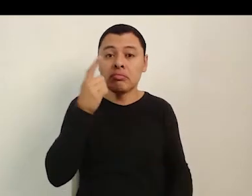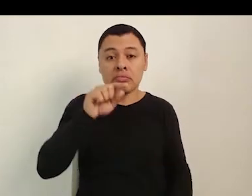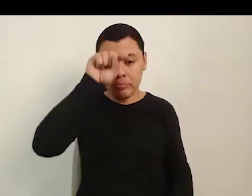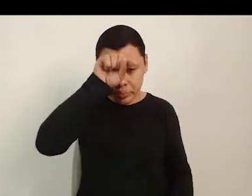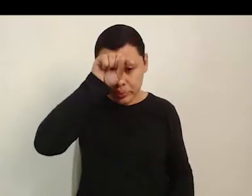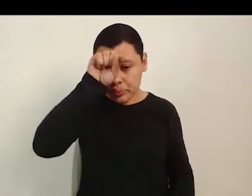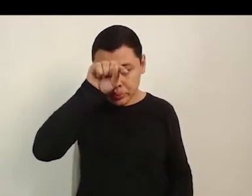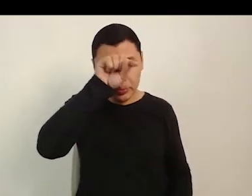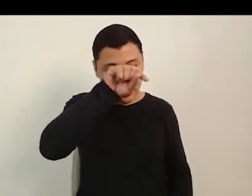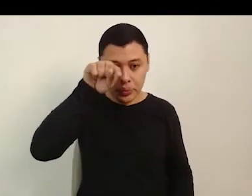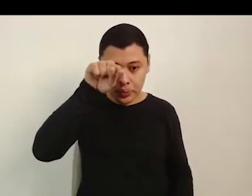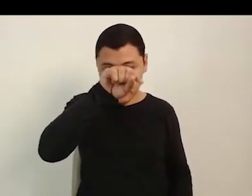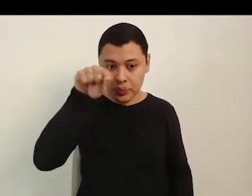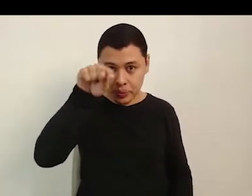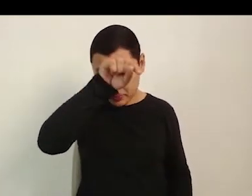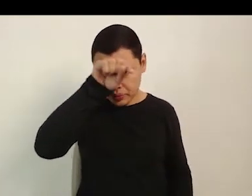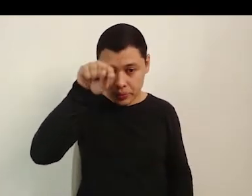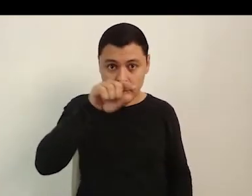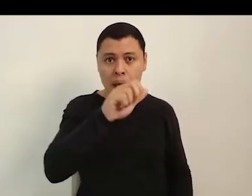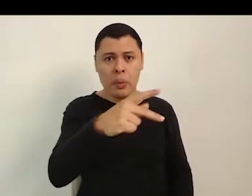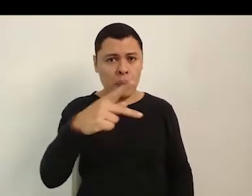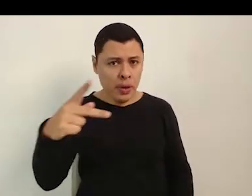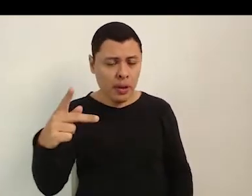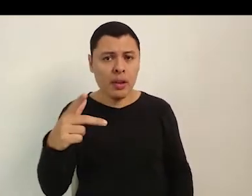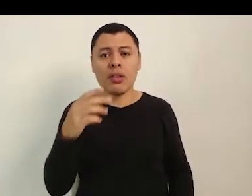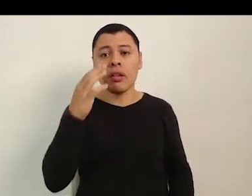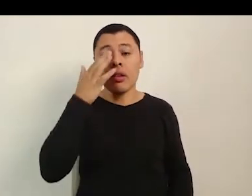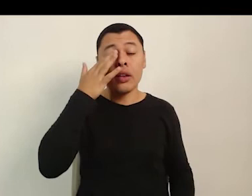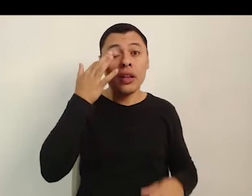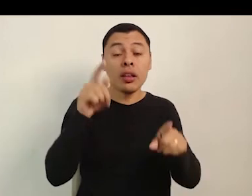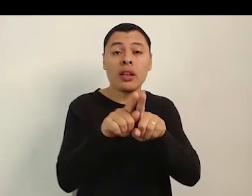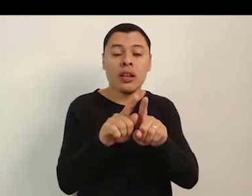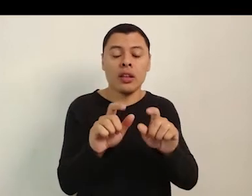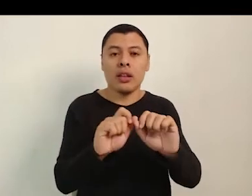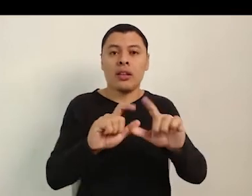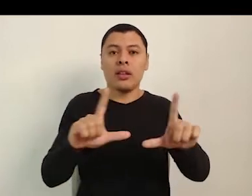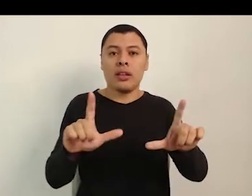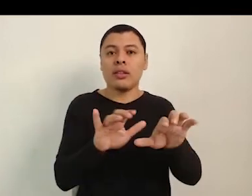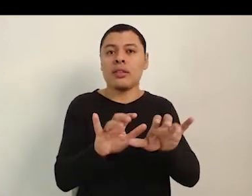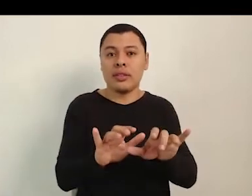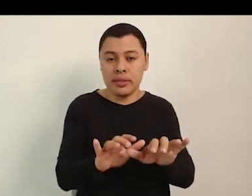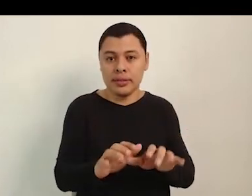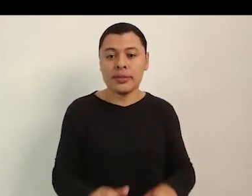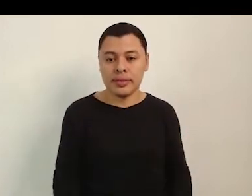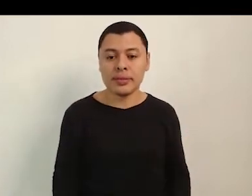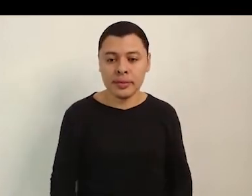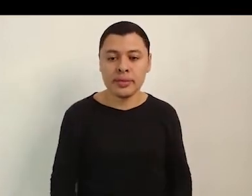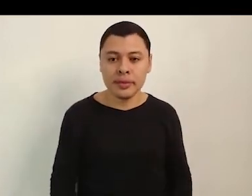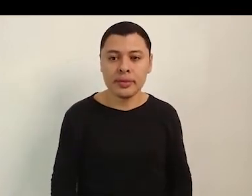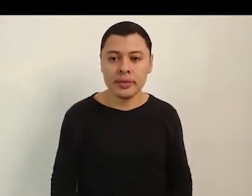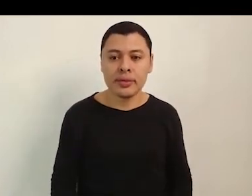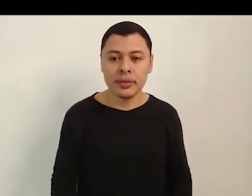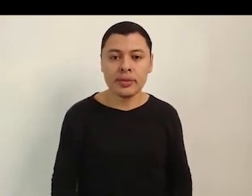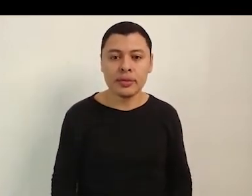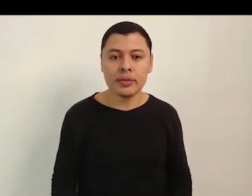dessa caneta entre os aplicativos e o teclado. Então, aqui no vídeo ele vai demonstrar isso. O que